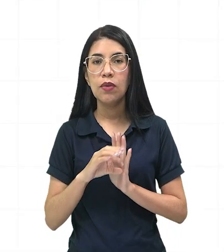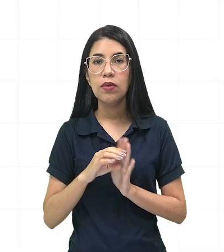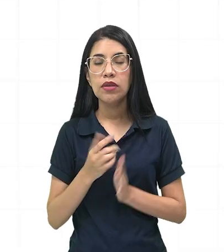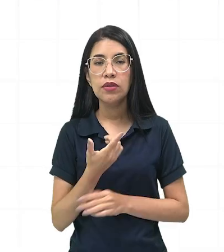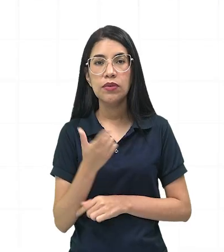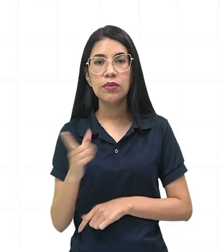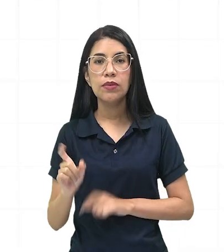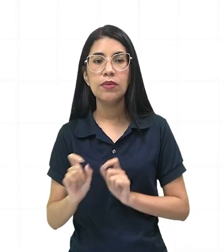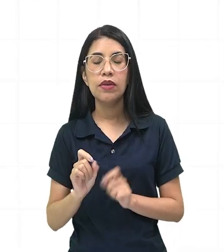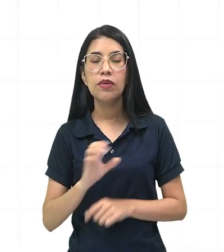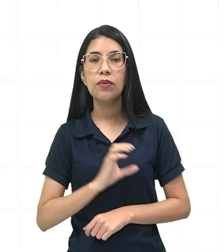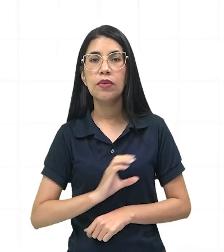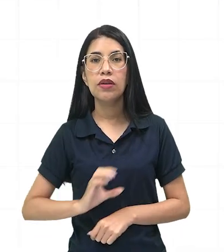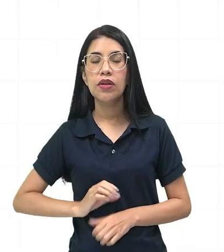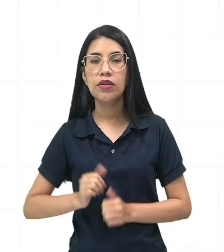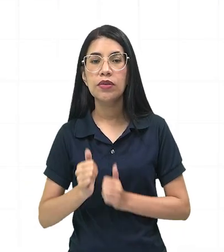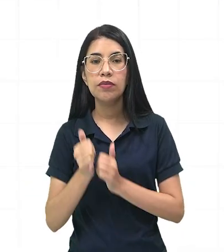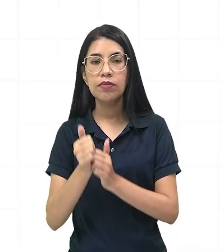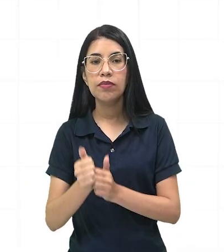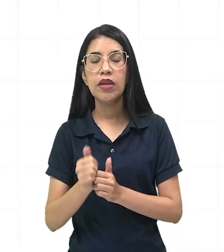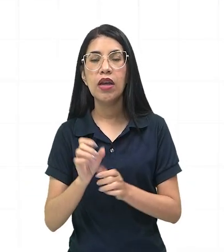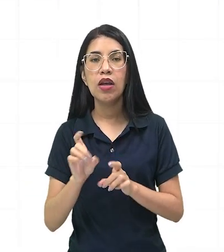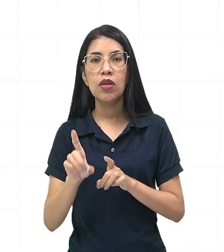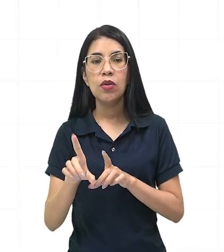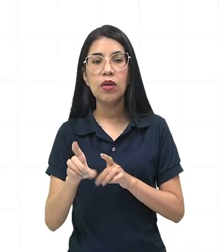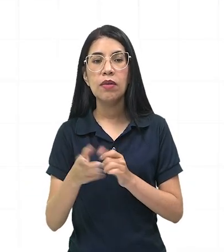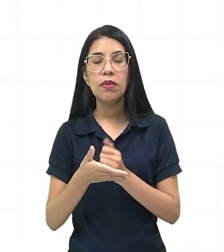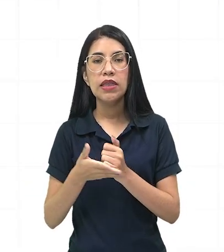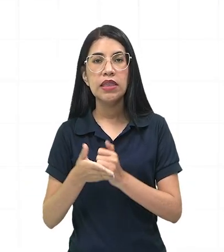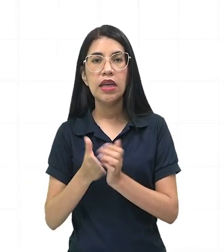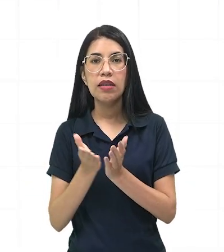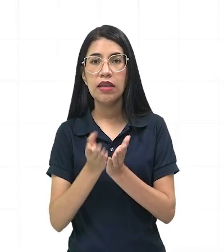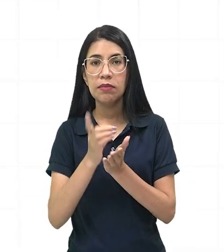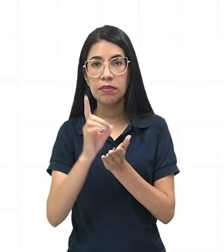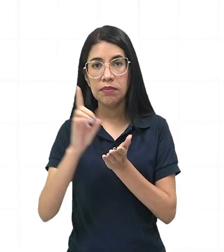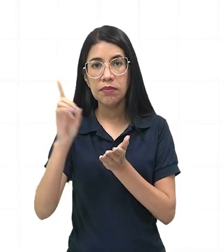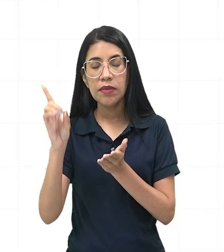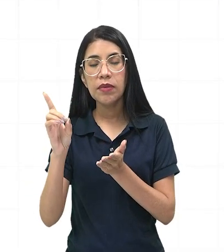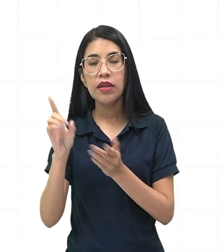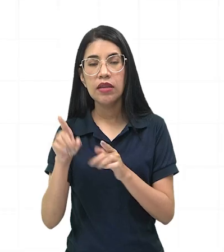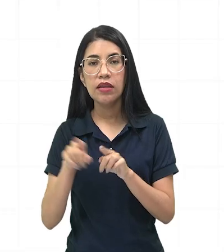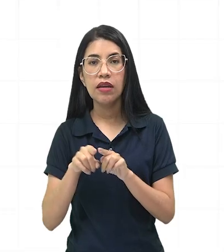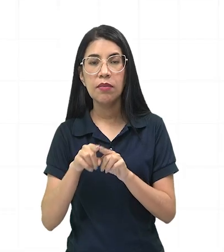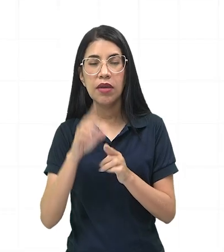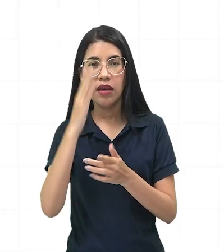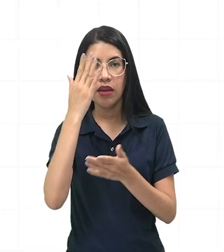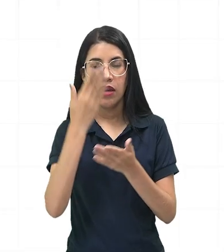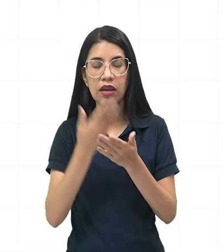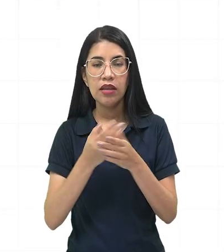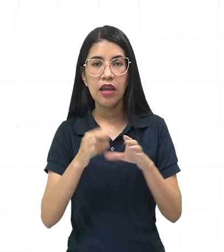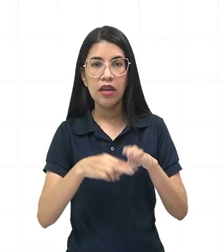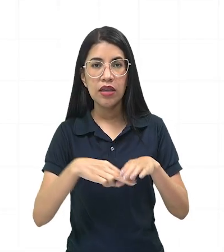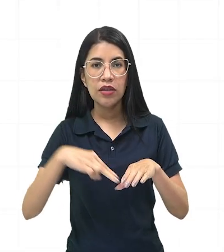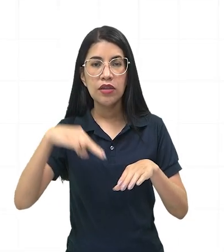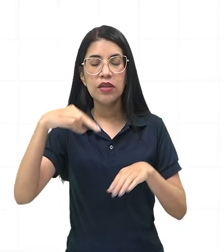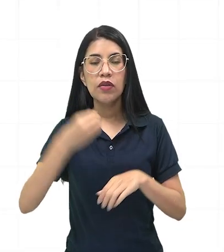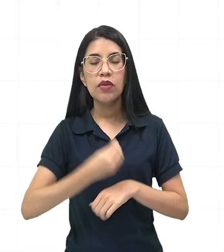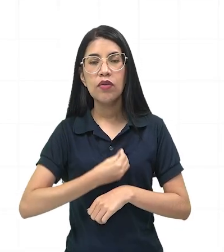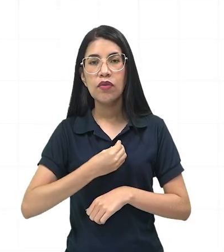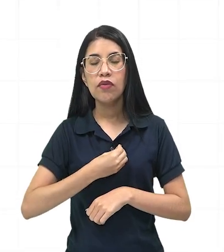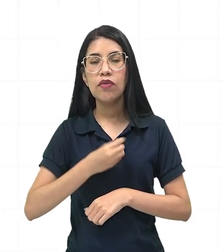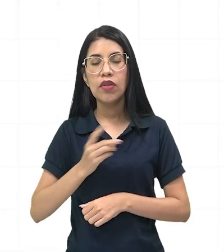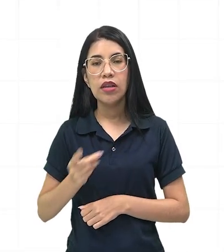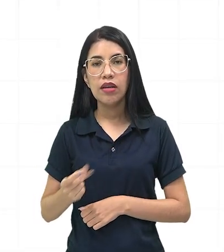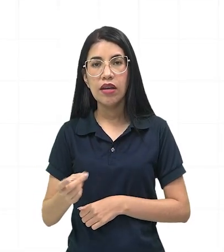só. Cristianismo, doutrina baseada na Bíblia, isso inclui as crenças sobre a ressurreição e a vida eterna.